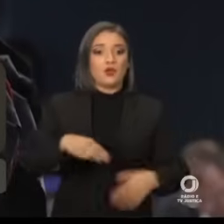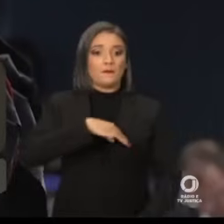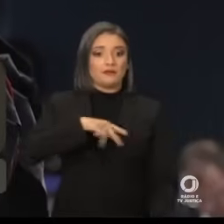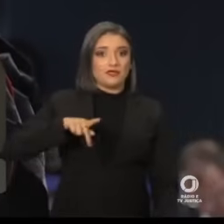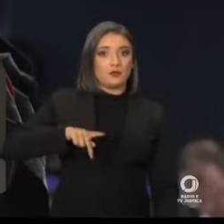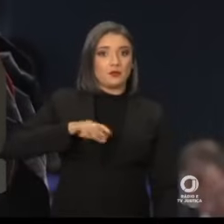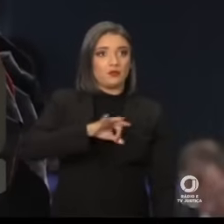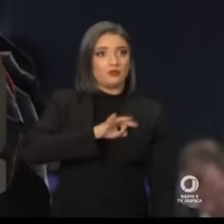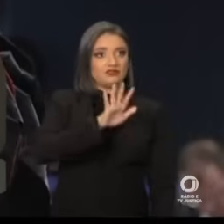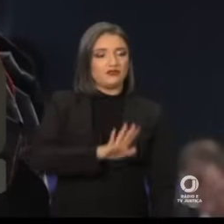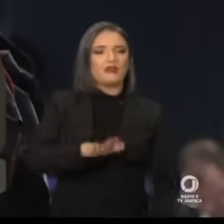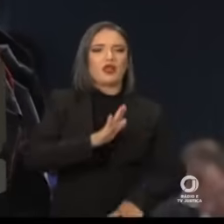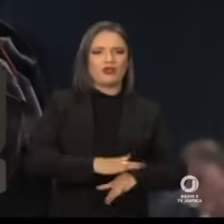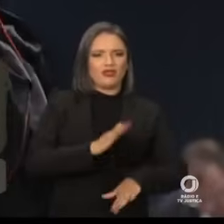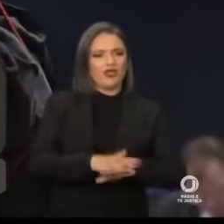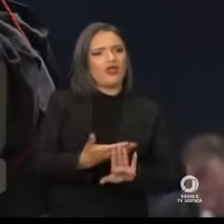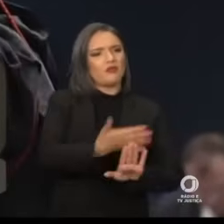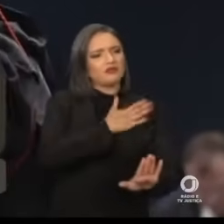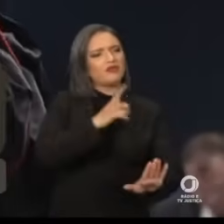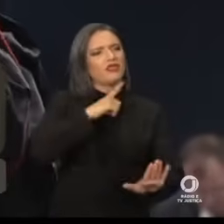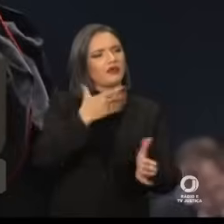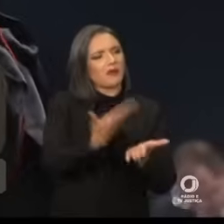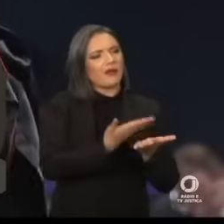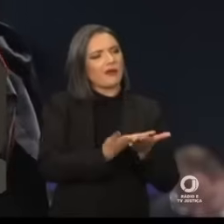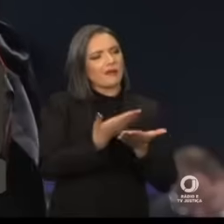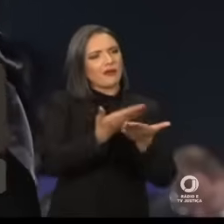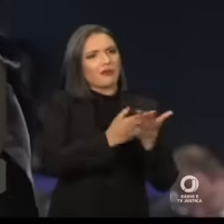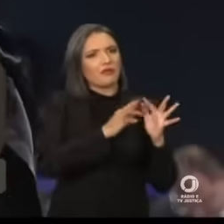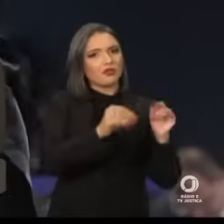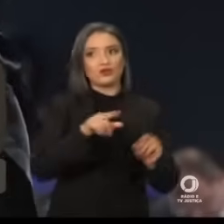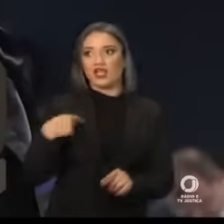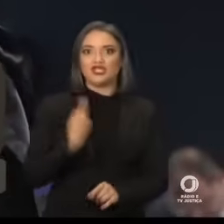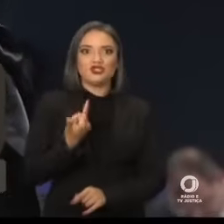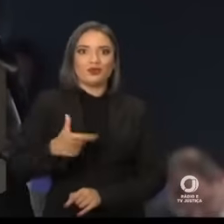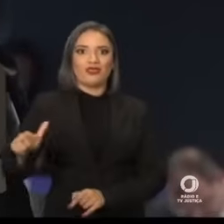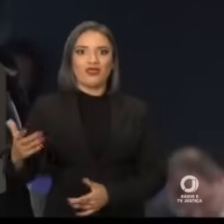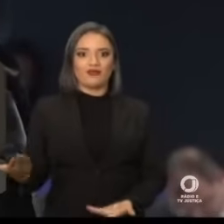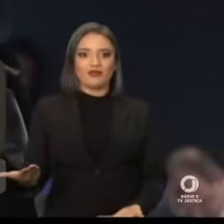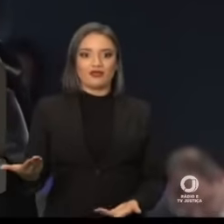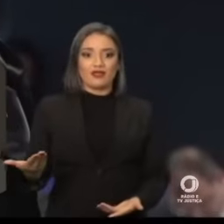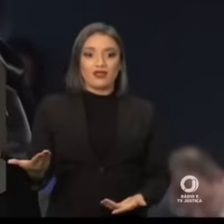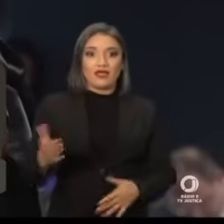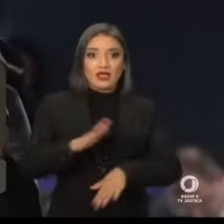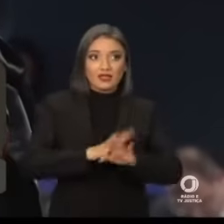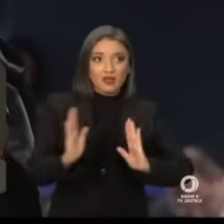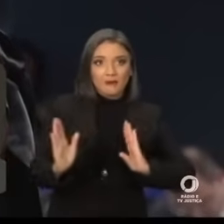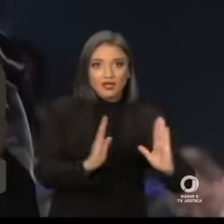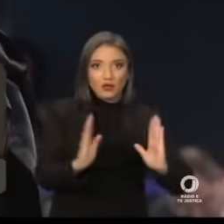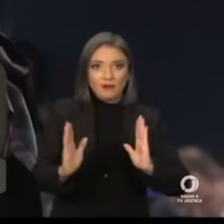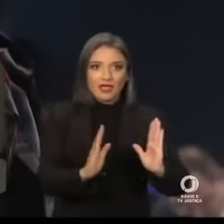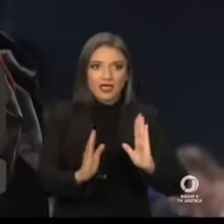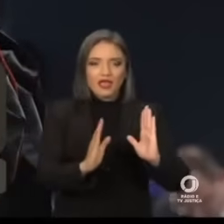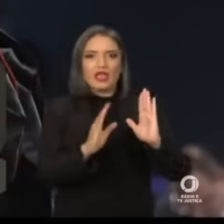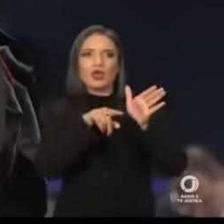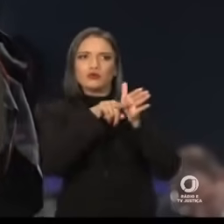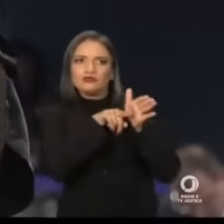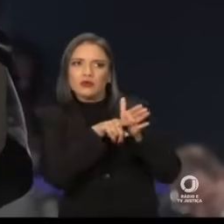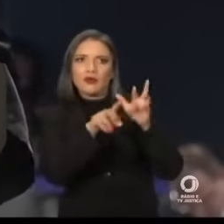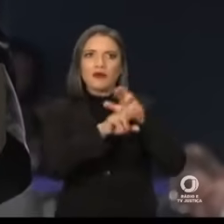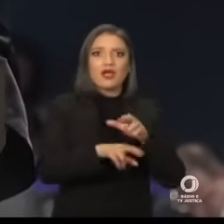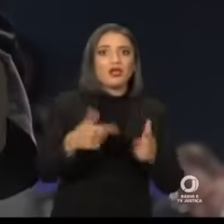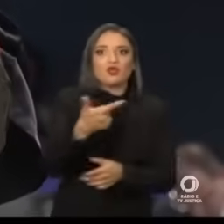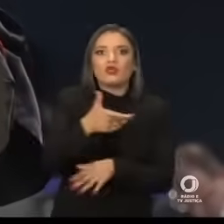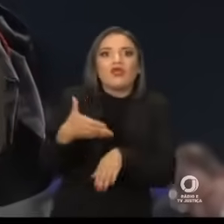tiveram. E nós não tivemos acesso à prova durante a instrução. Eu quero dizer a Vossas Excelências,